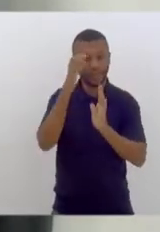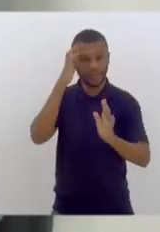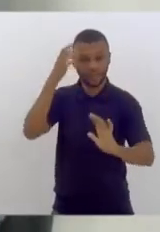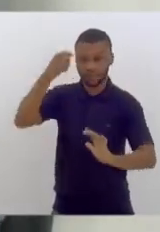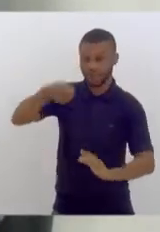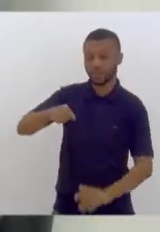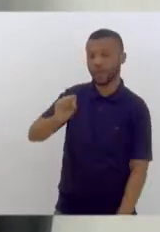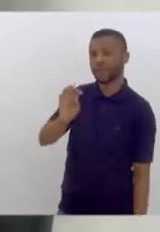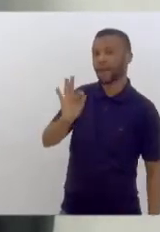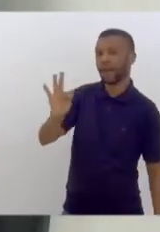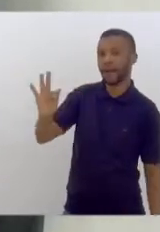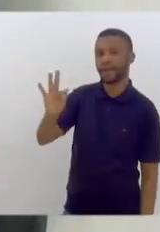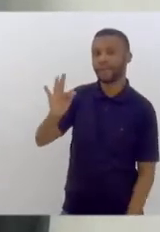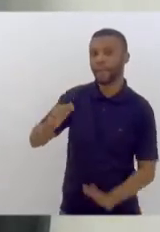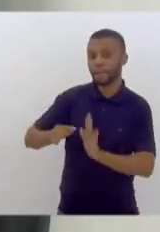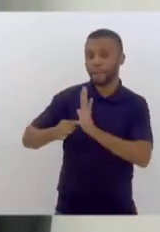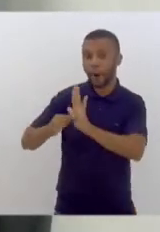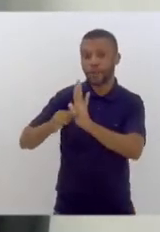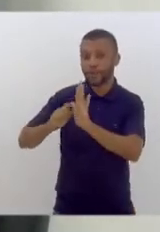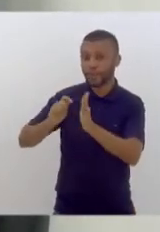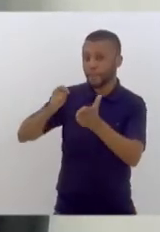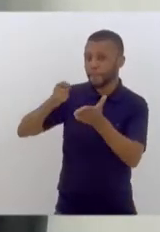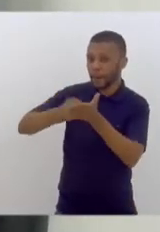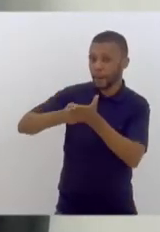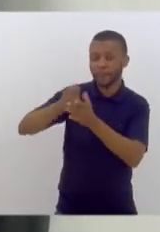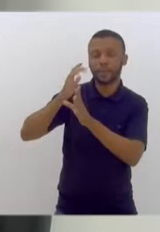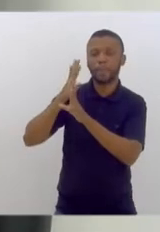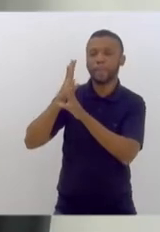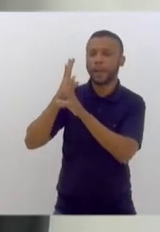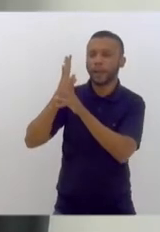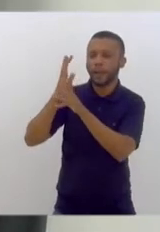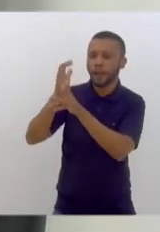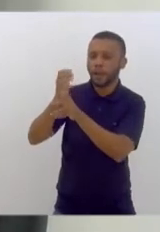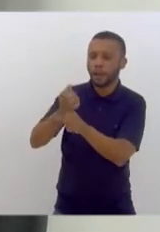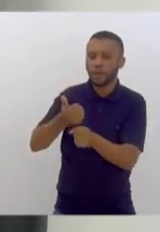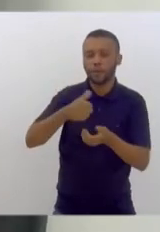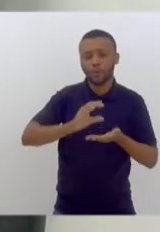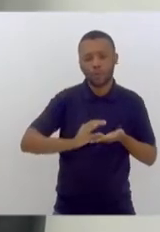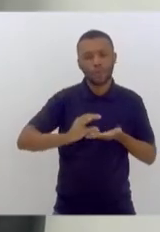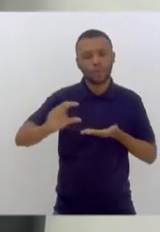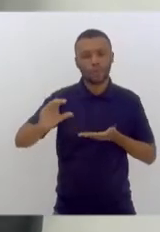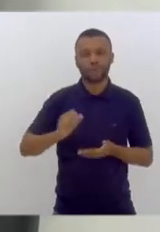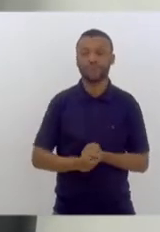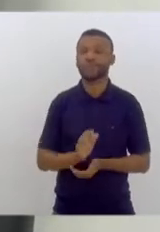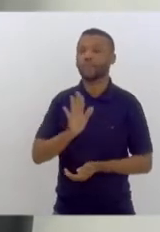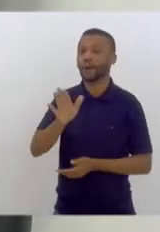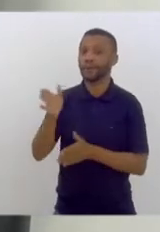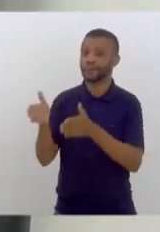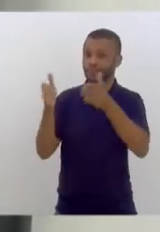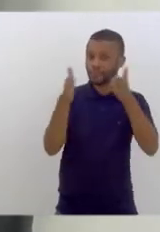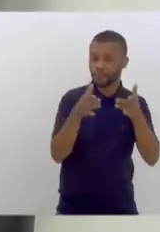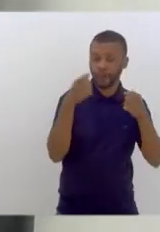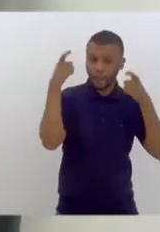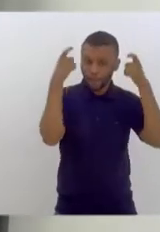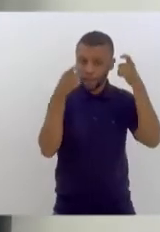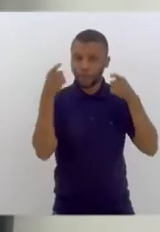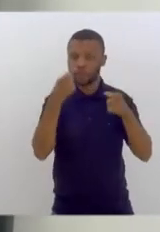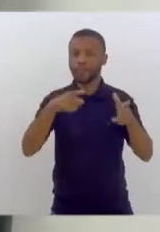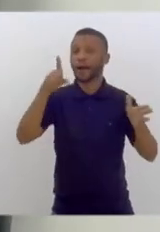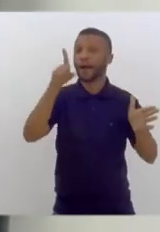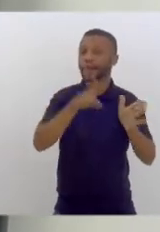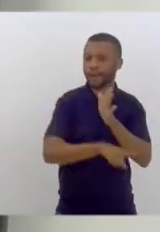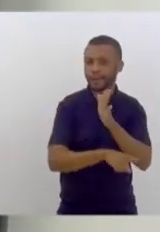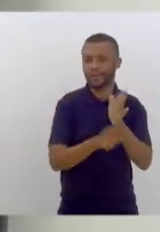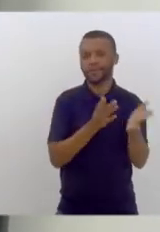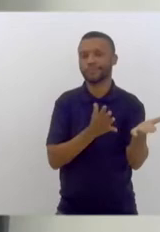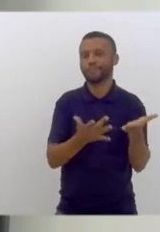da retroatividade, então isso não seria rediscutido. Por outro lado, tem uma preocupação com a queda de arrecadação abrupta dos municípios. Então, gostaria de